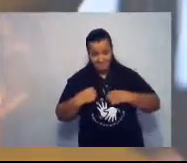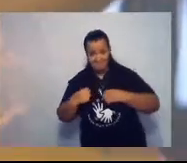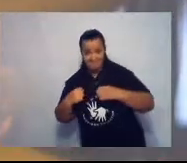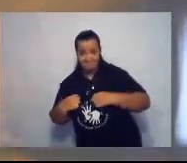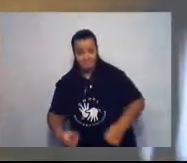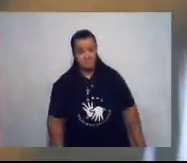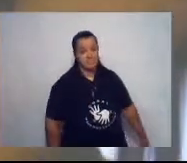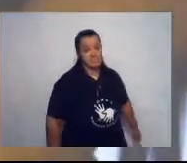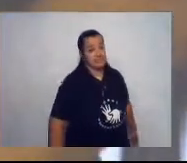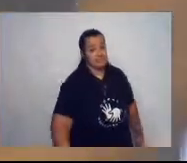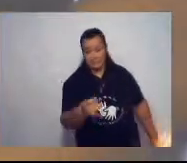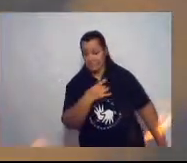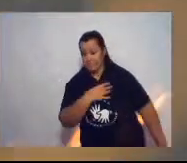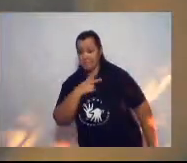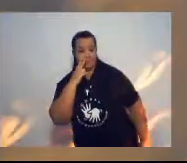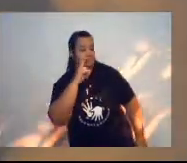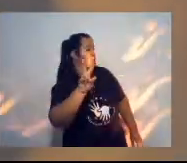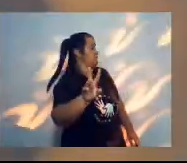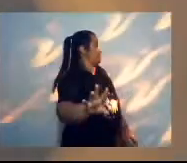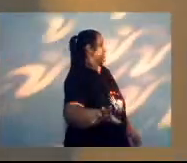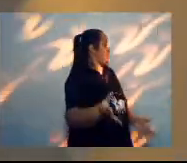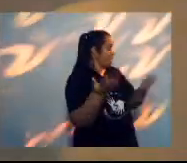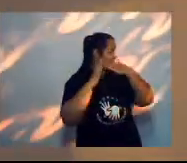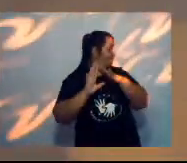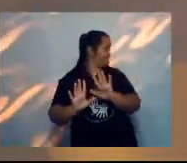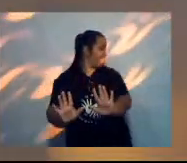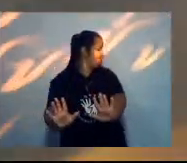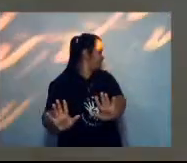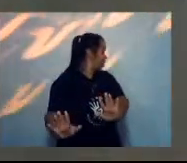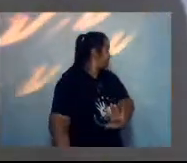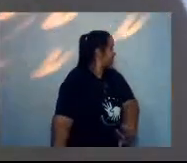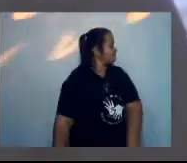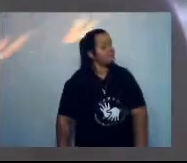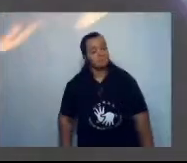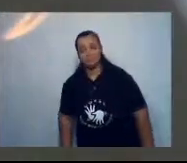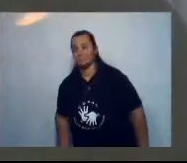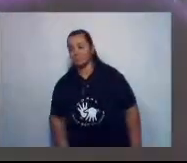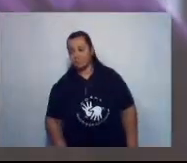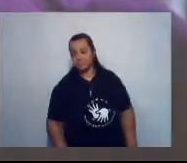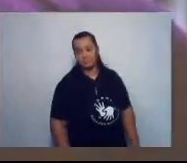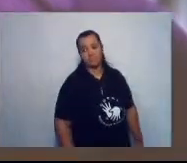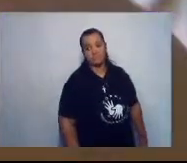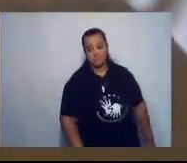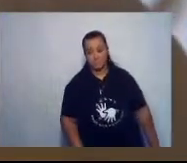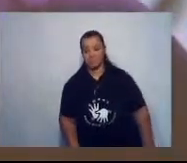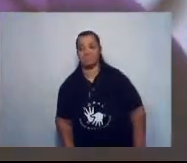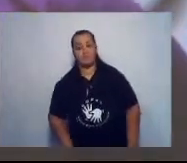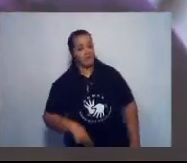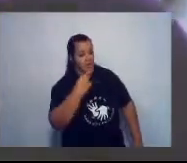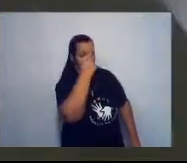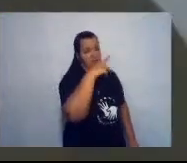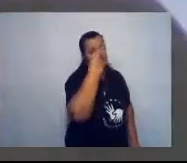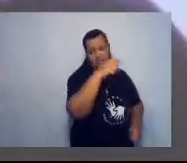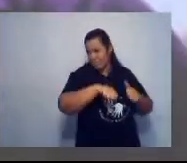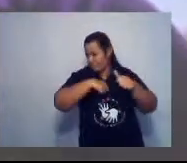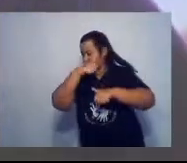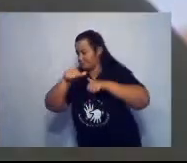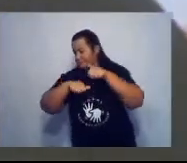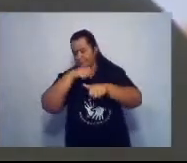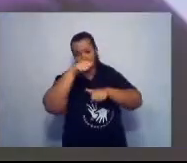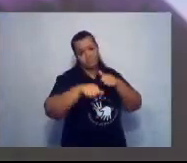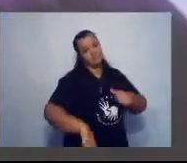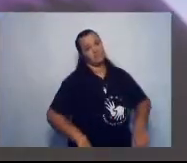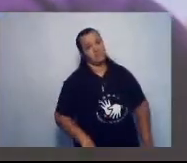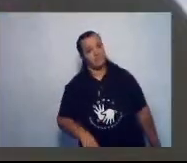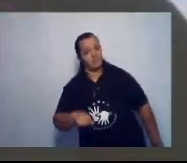minhas camisas, dá até medo de olhar quando ela tá naqueles dias. É isso